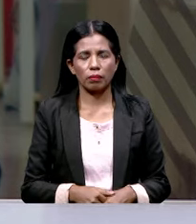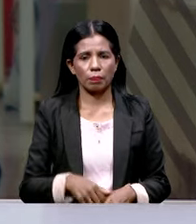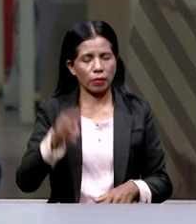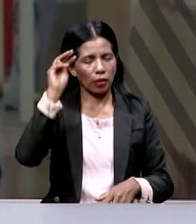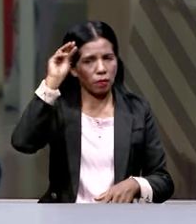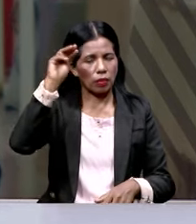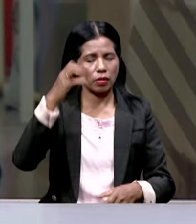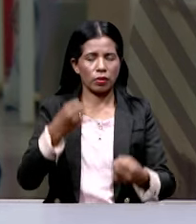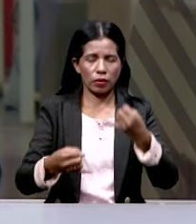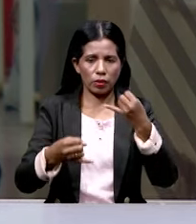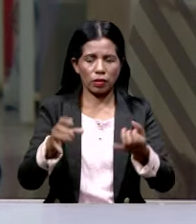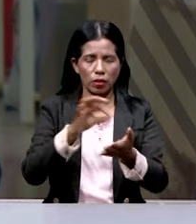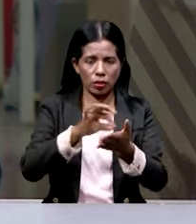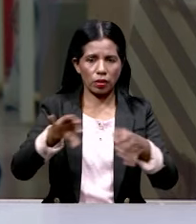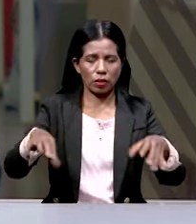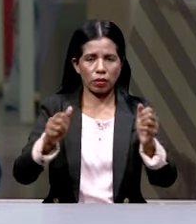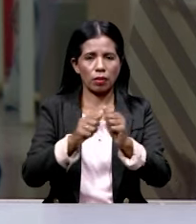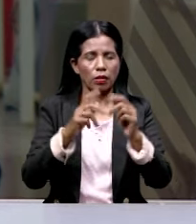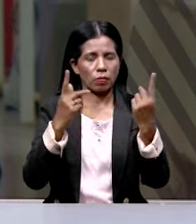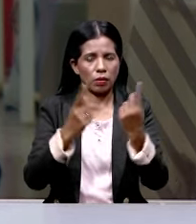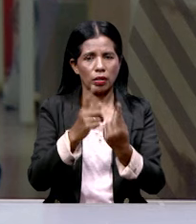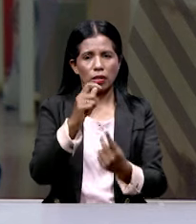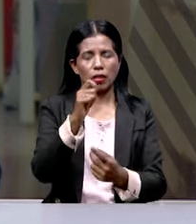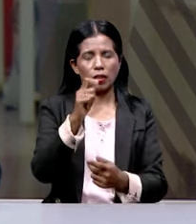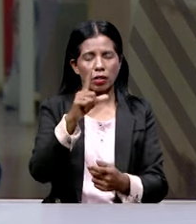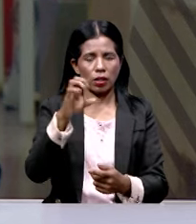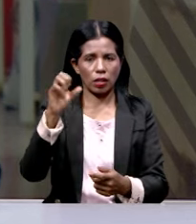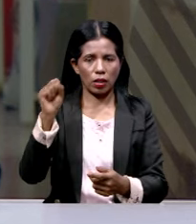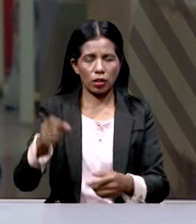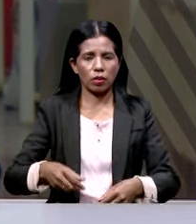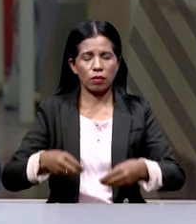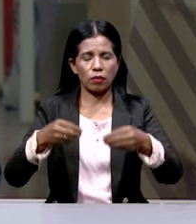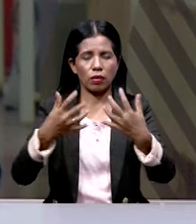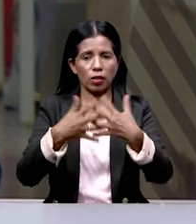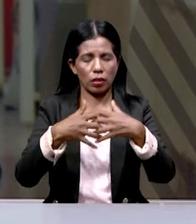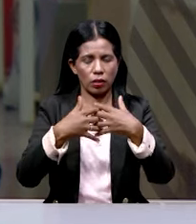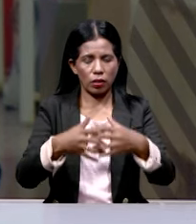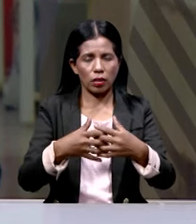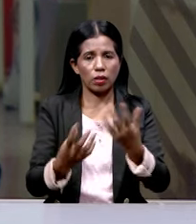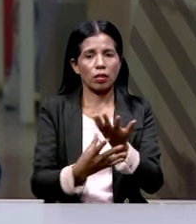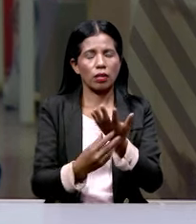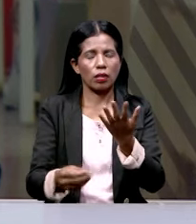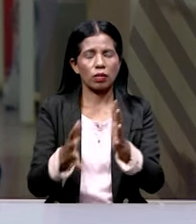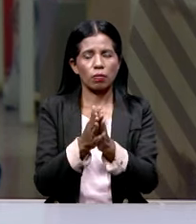Ministério de Justiça se assina contrato com a companhia Thales, onde fornece máquina imprime caderneta passaporte.